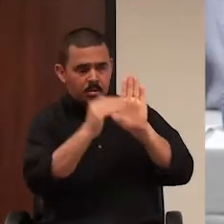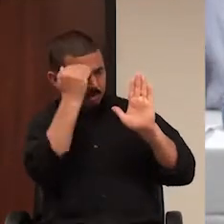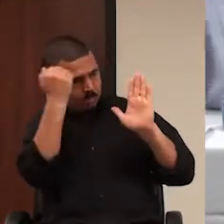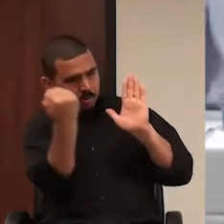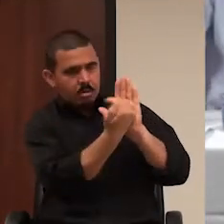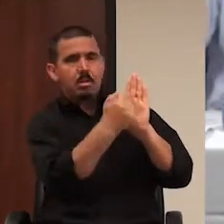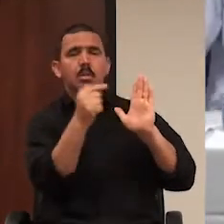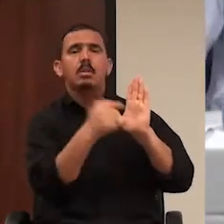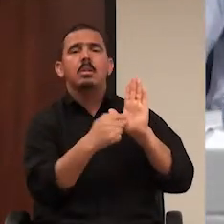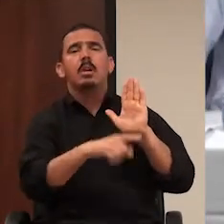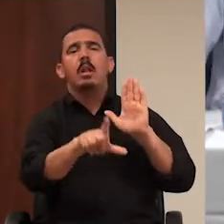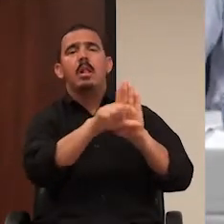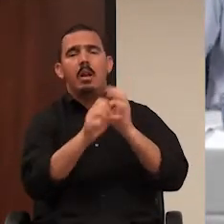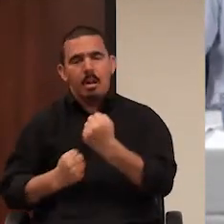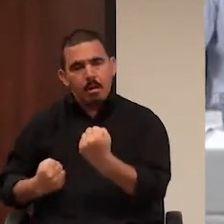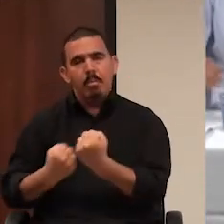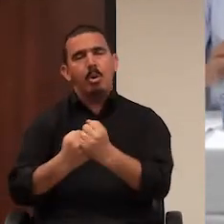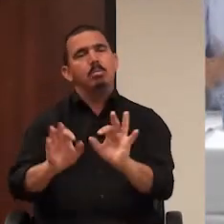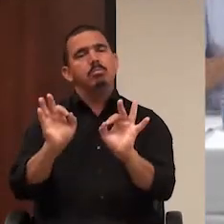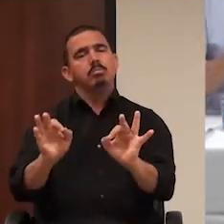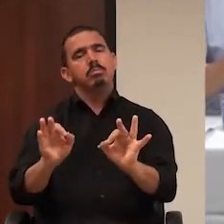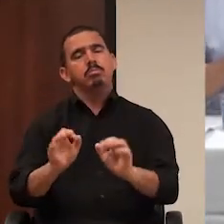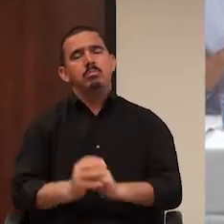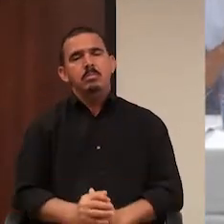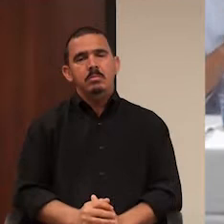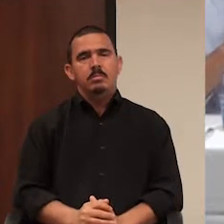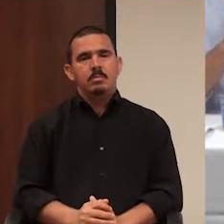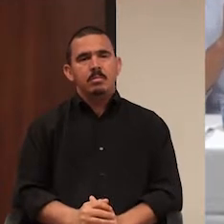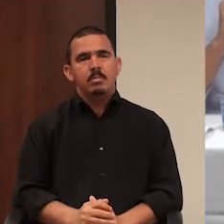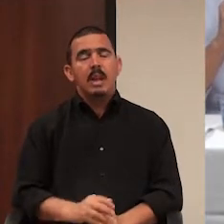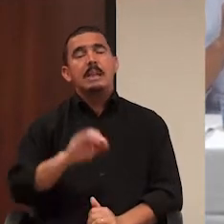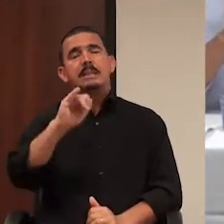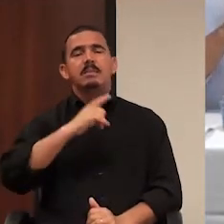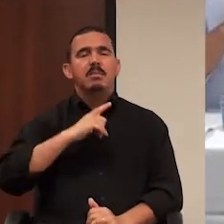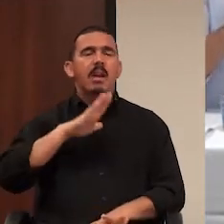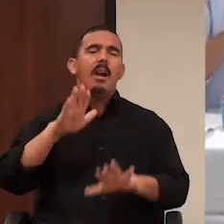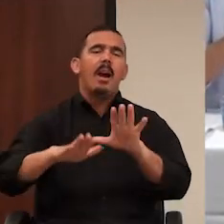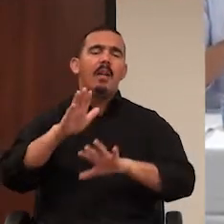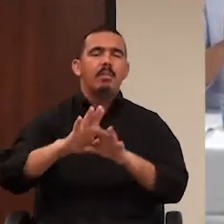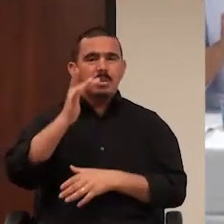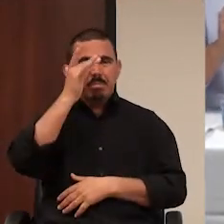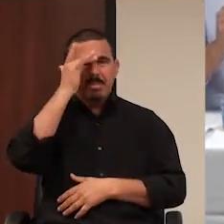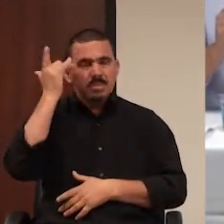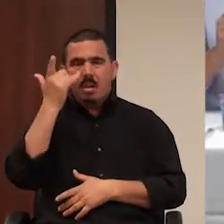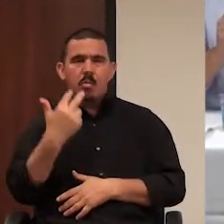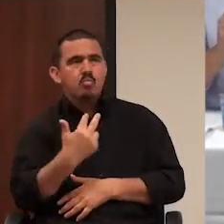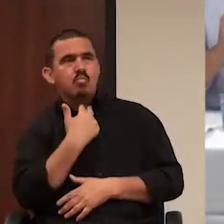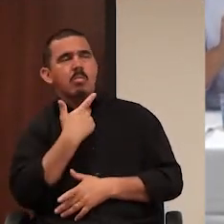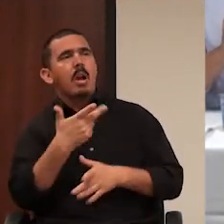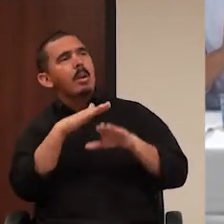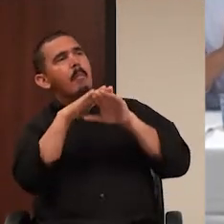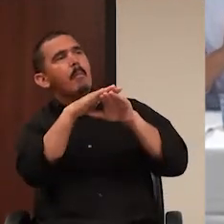de apoio e absolutamente excepcional. Para os casos em que a pessoa não consegue solicitar a tomada de